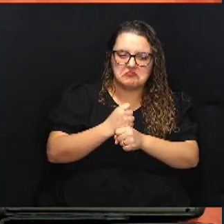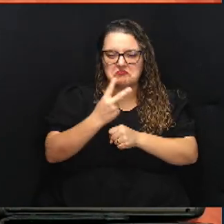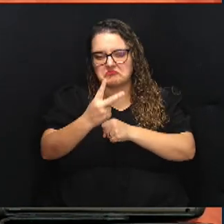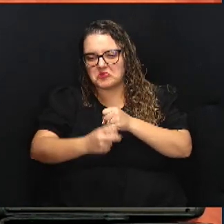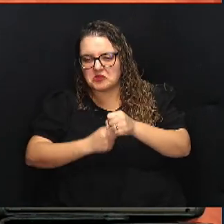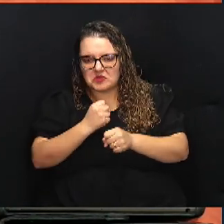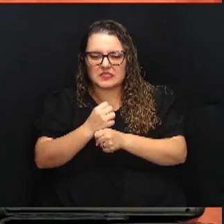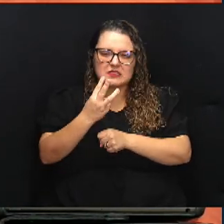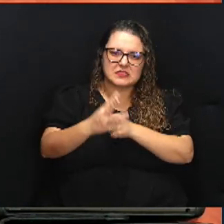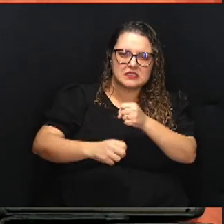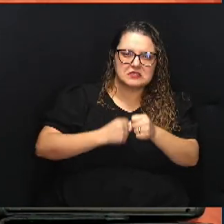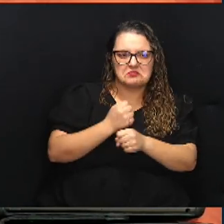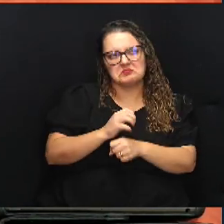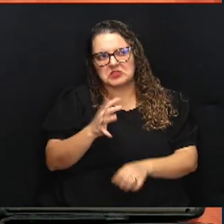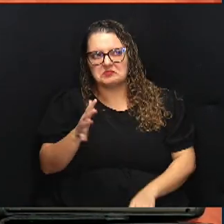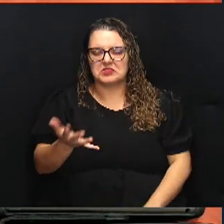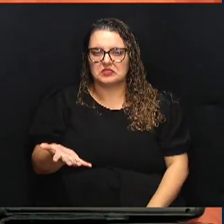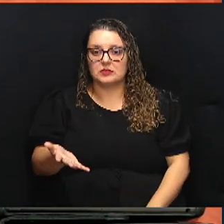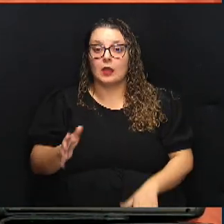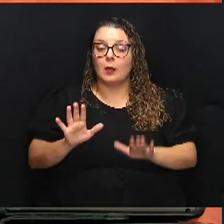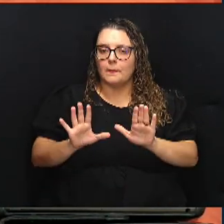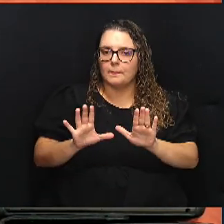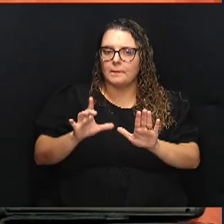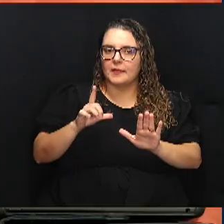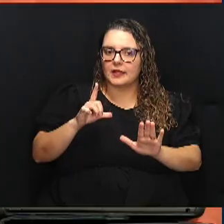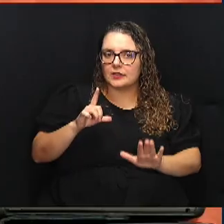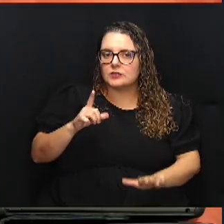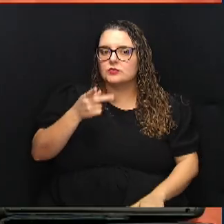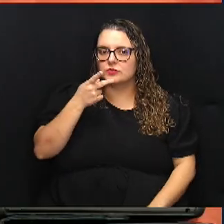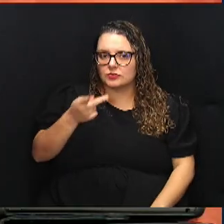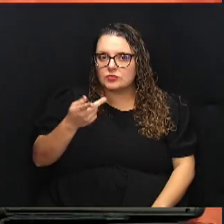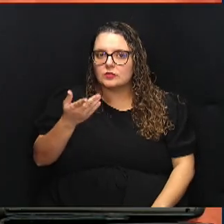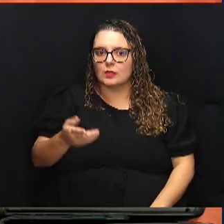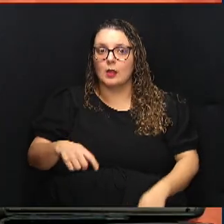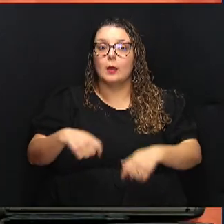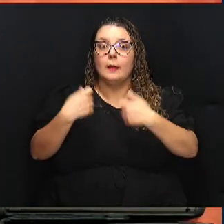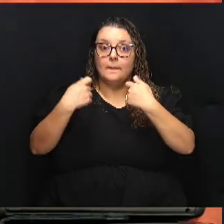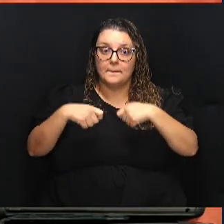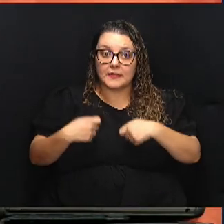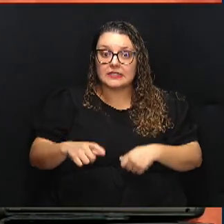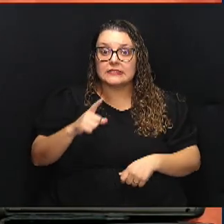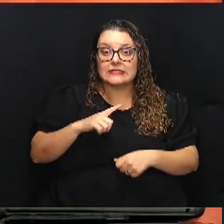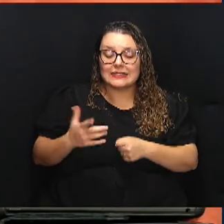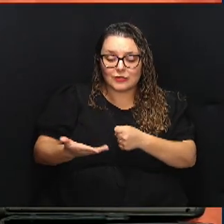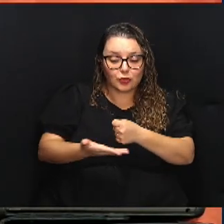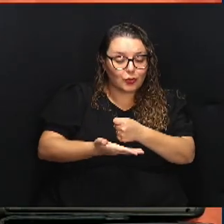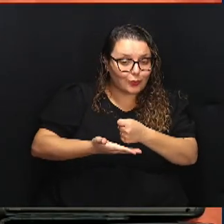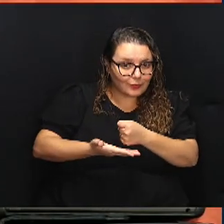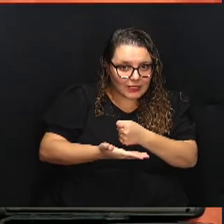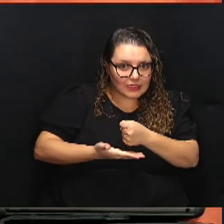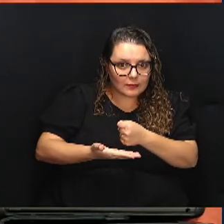anos, mais ou menos isso. Mas o que eu te digo é, você precisa ter no mínimo